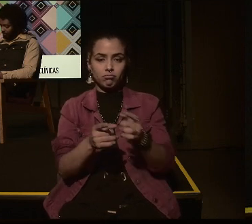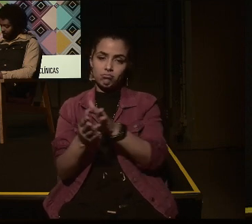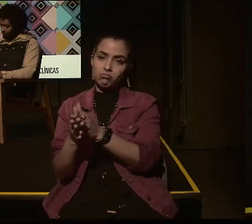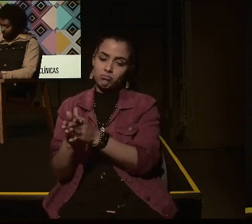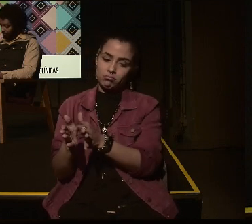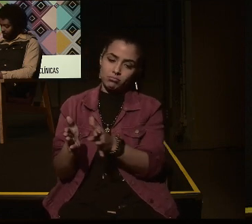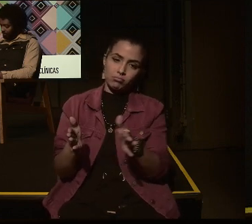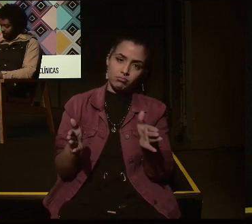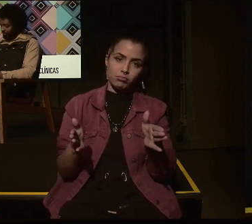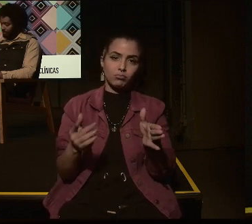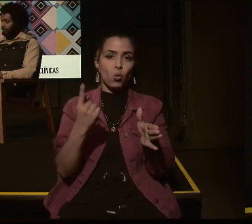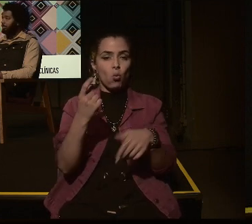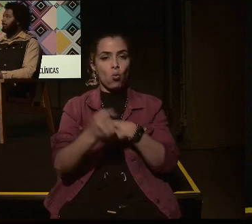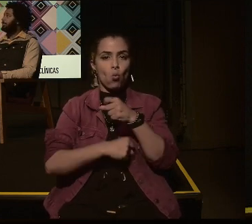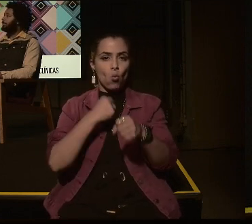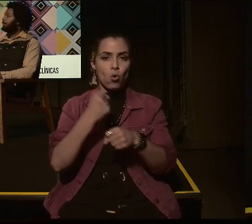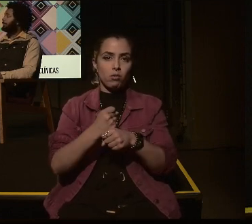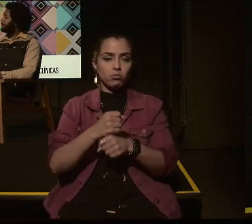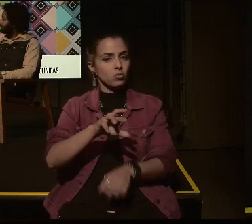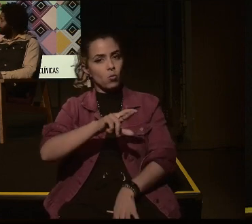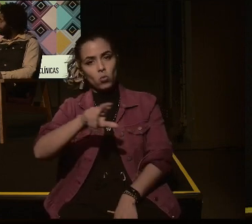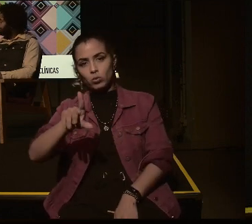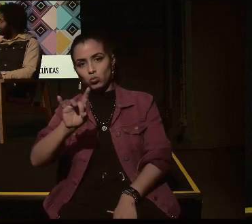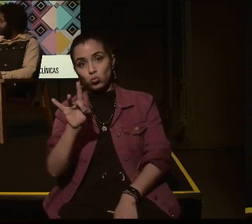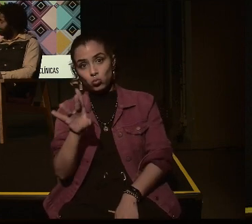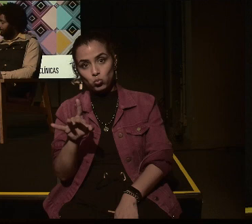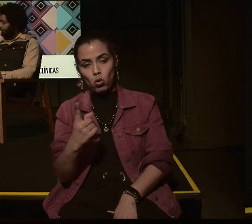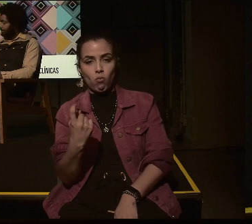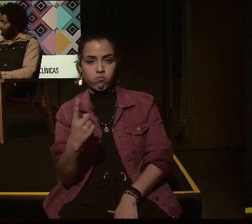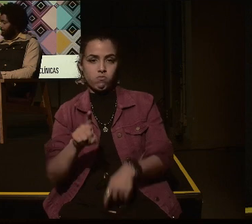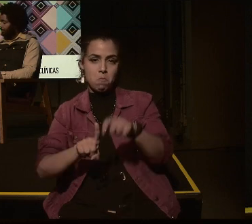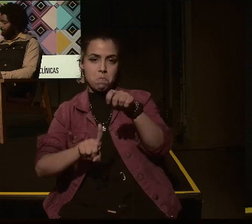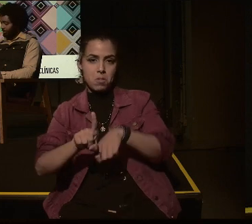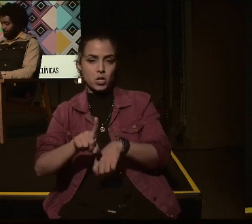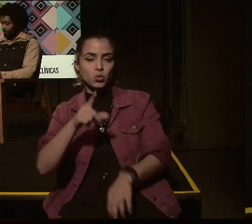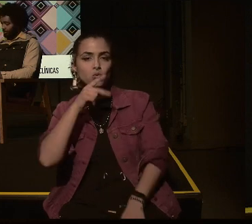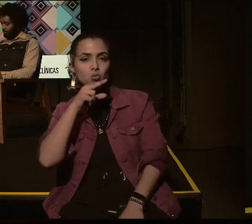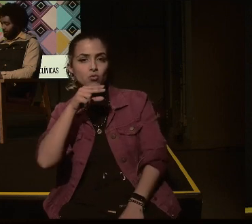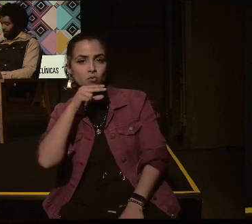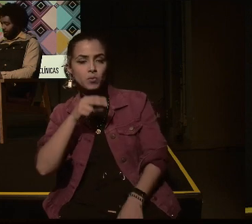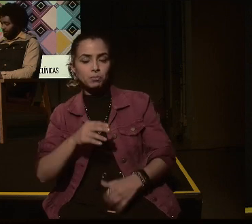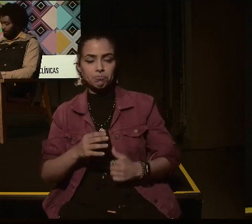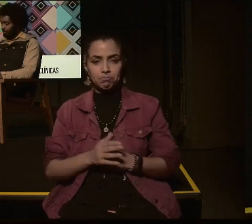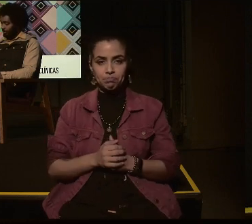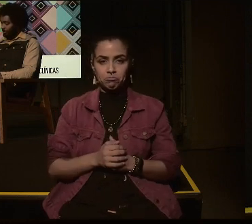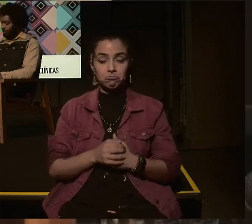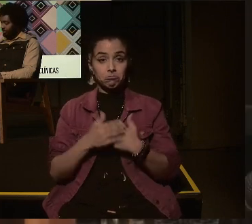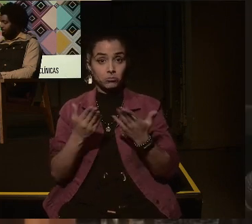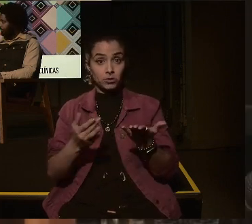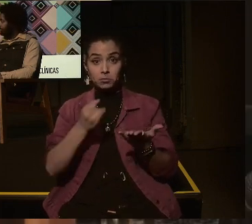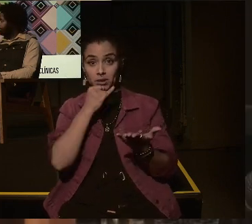ano. Então, chegou agora o mês junino,